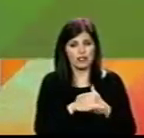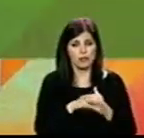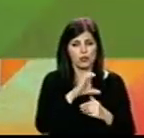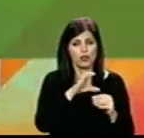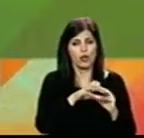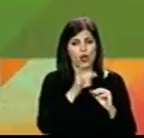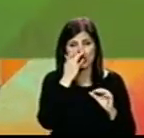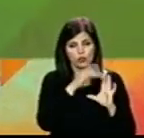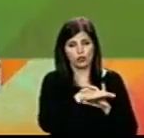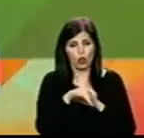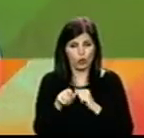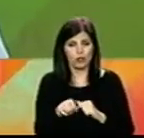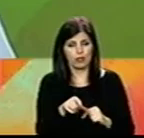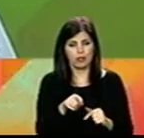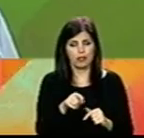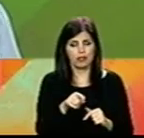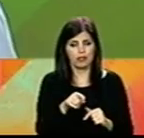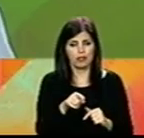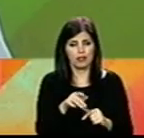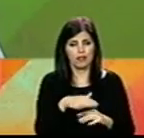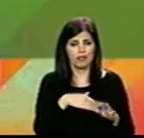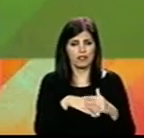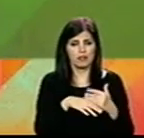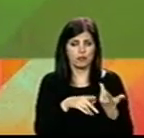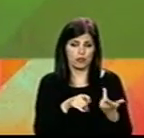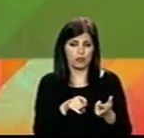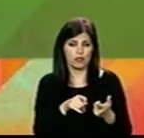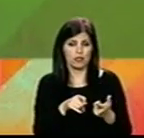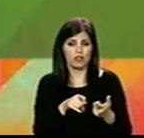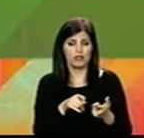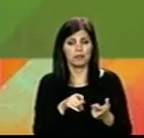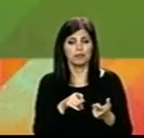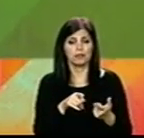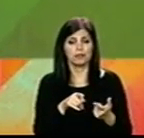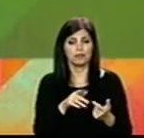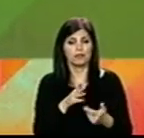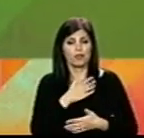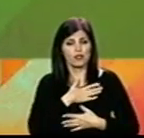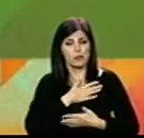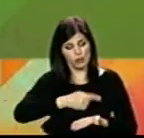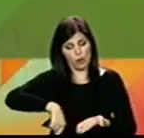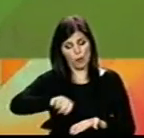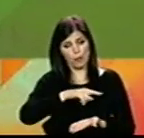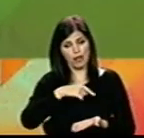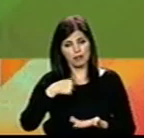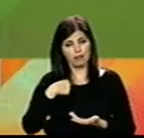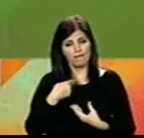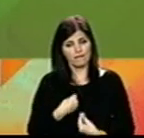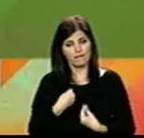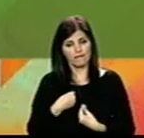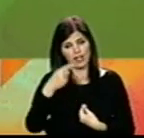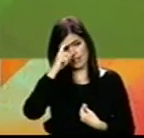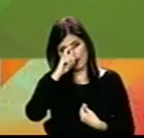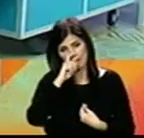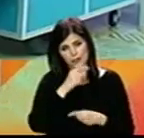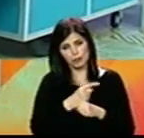são essas sociedades privadas en las que cocinamos para los amigos, sí, ¿vale? Sí, y sí, también sí. Es un plato que a mí me trae muy buenos recuerdos porque